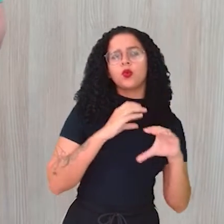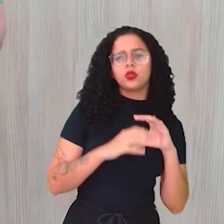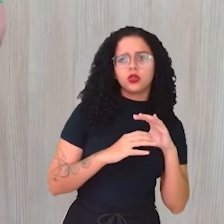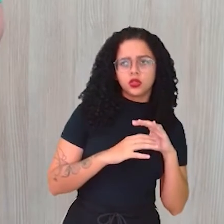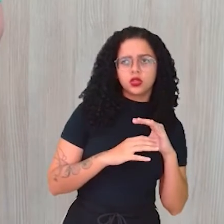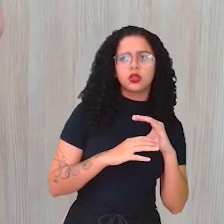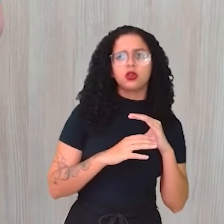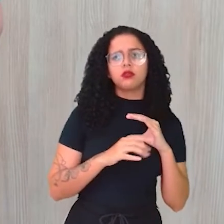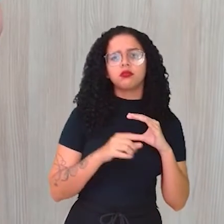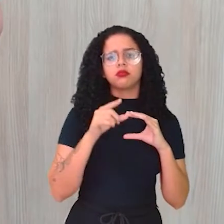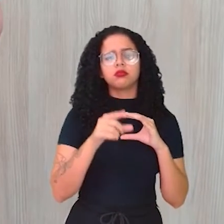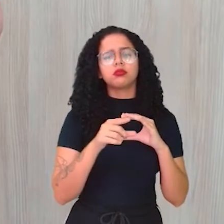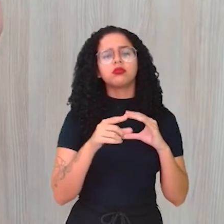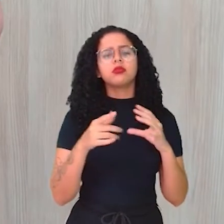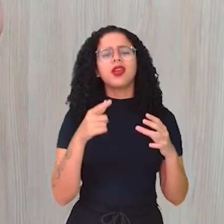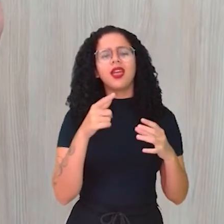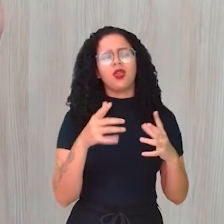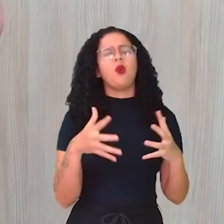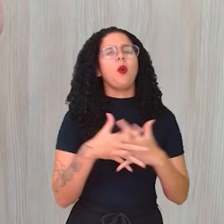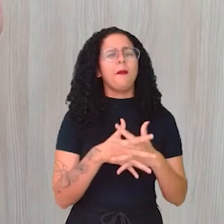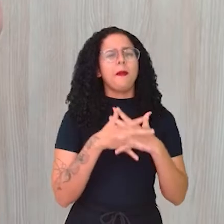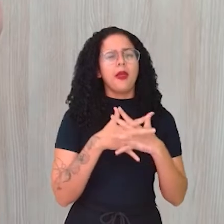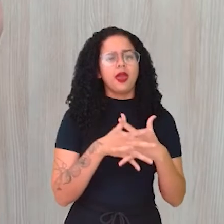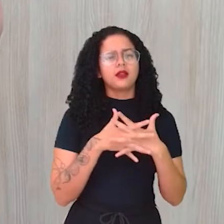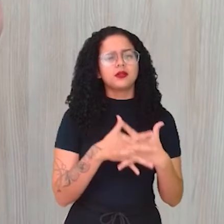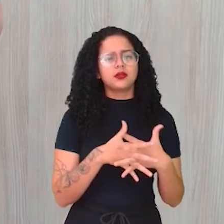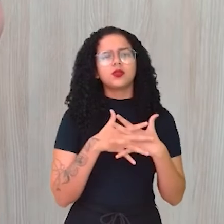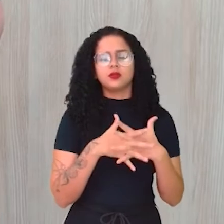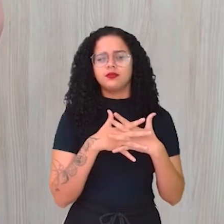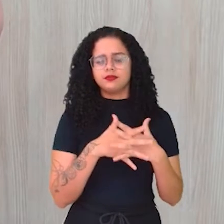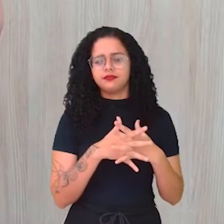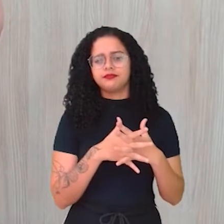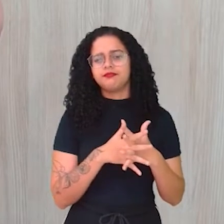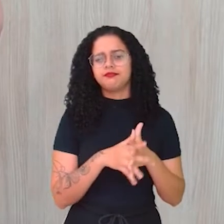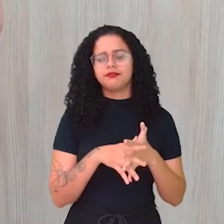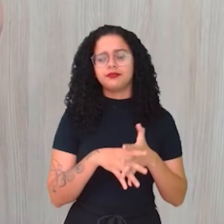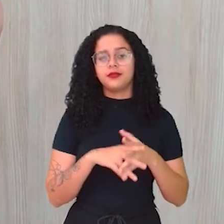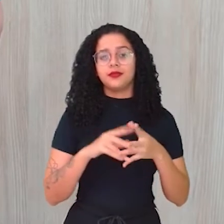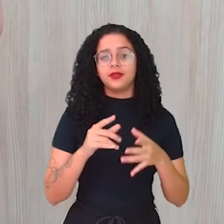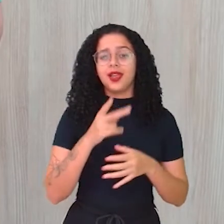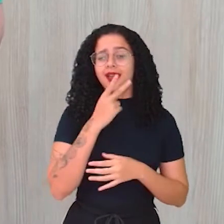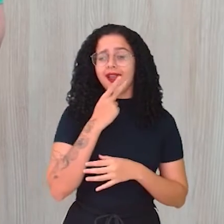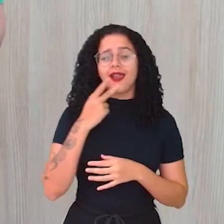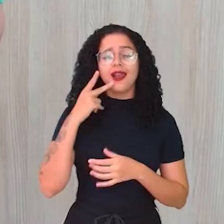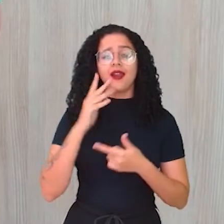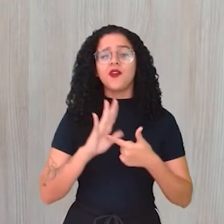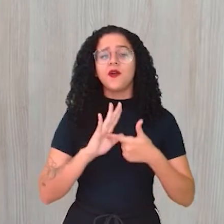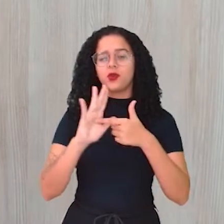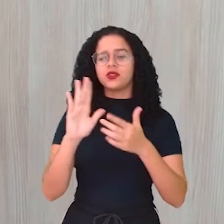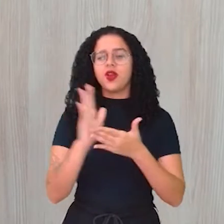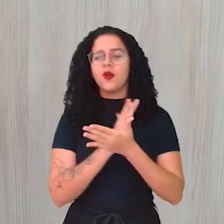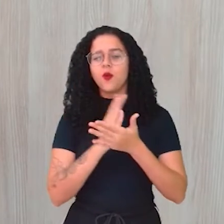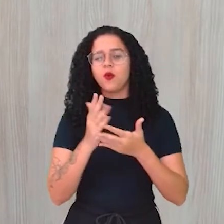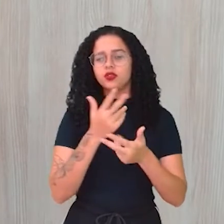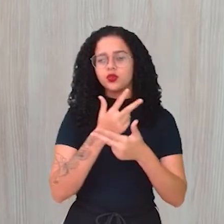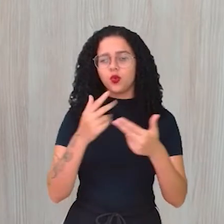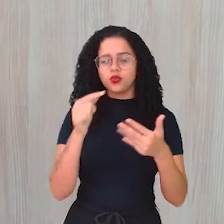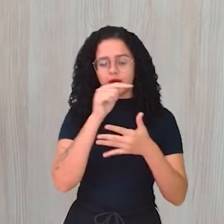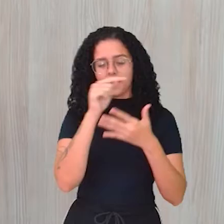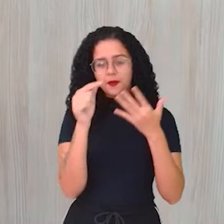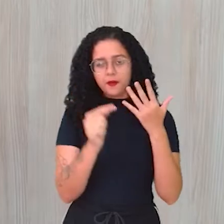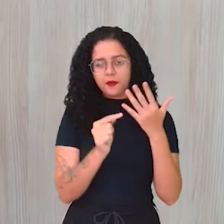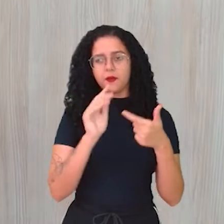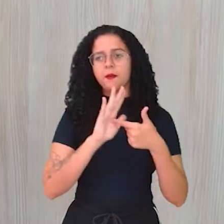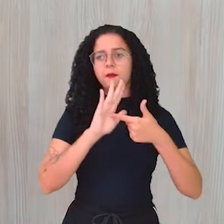nesse complexo, né, nessa complexidade toda, que ela vai trazer alguns elementos aí que ela vai mostrar, por